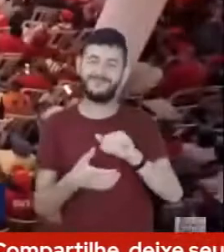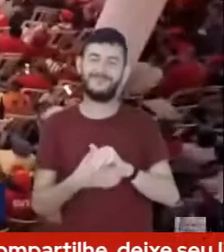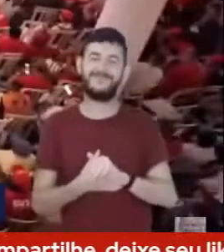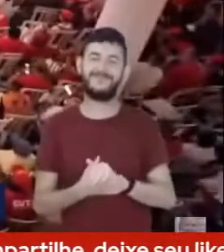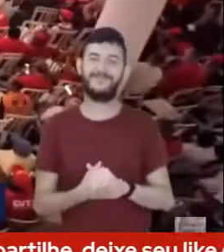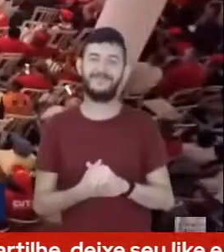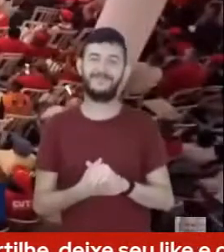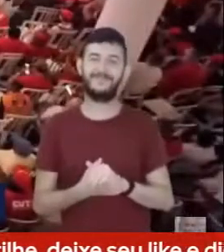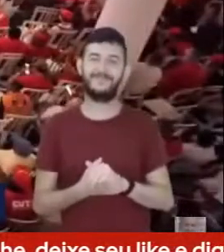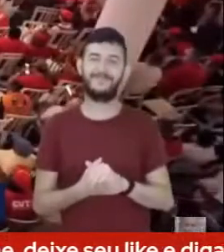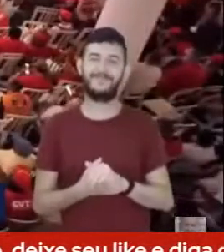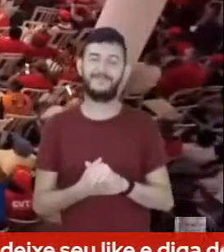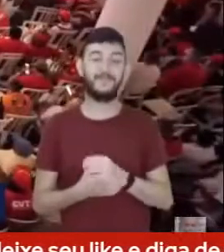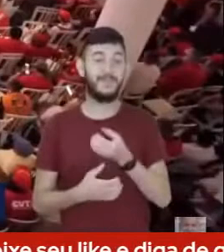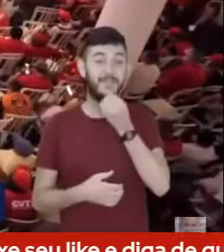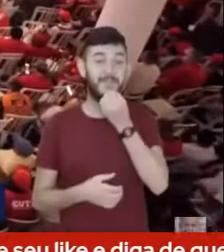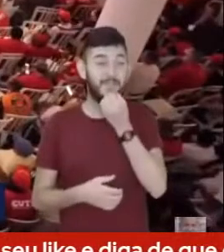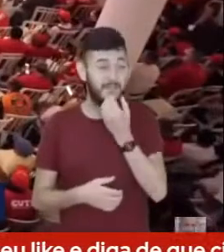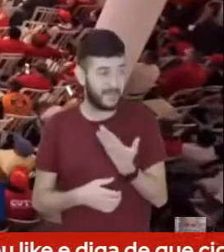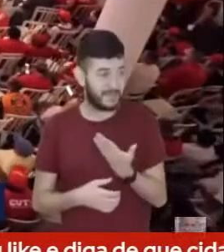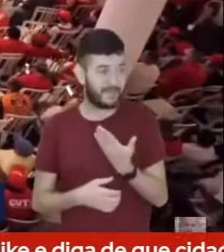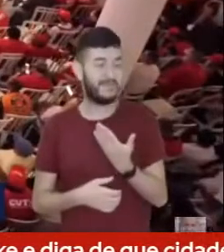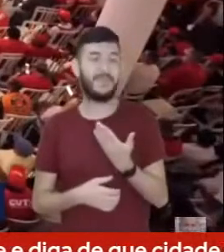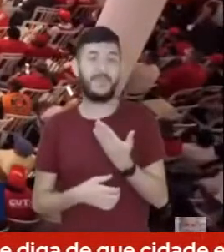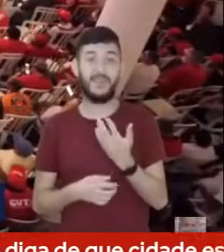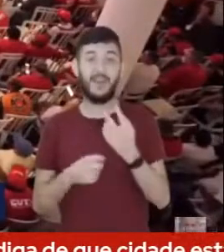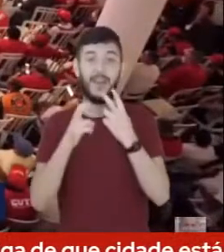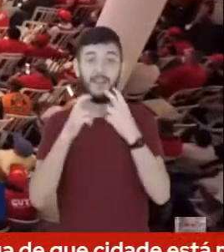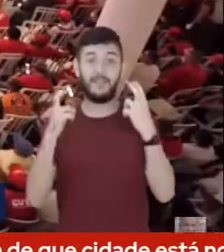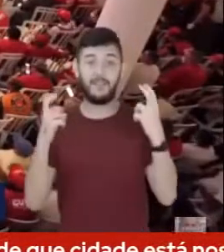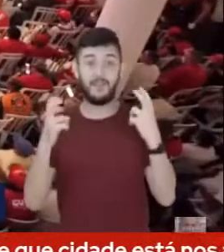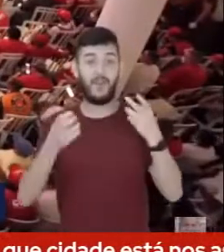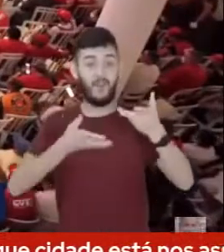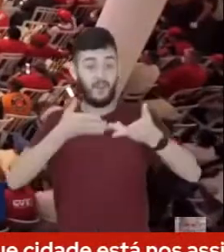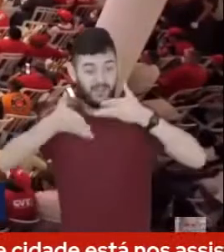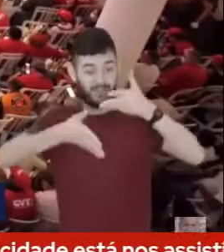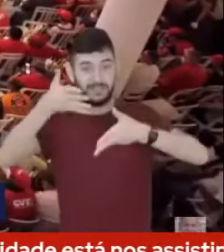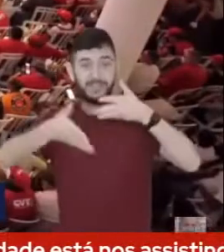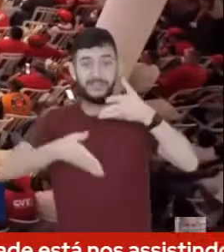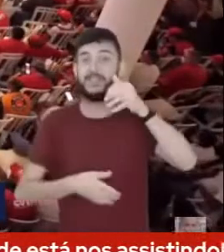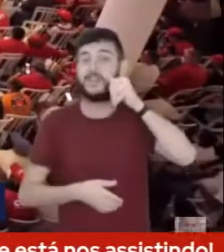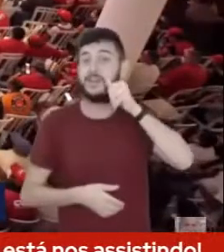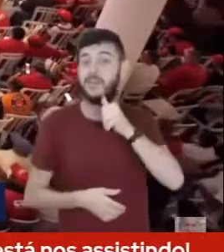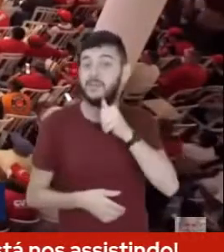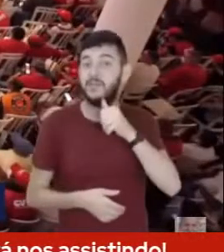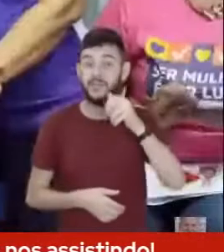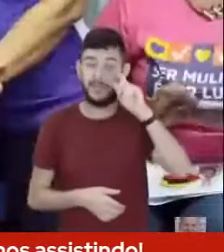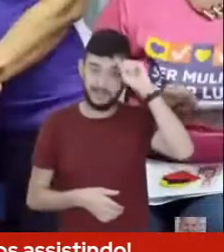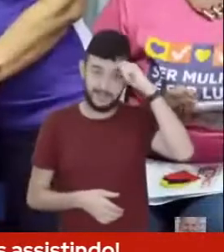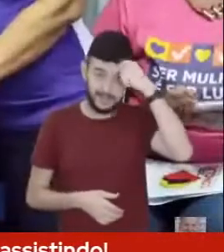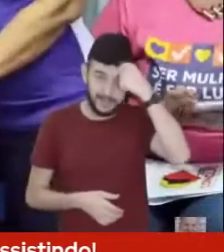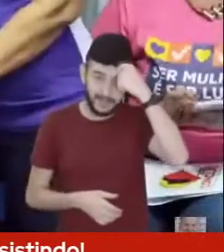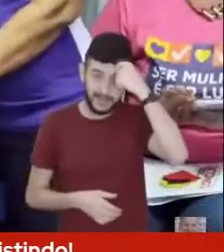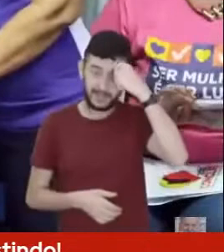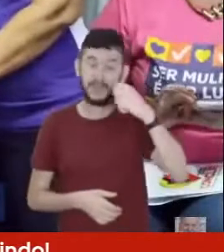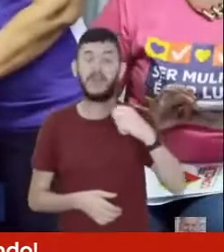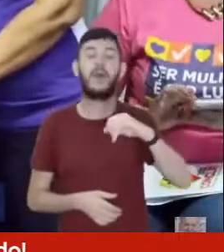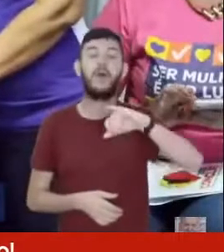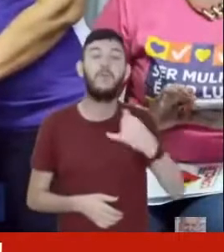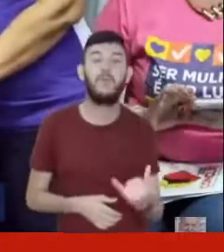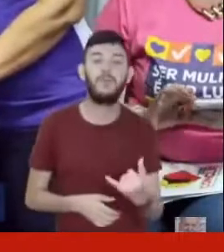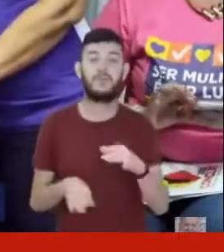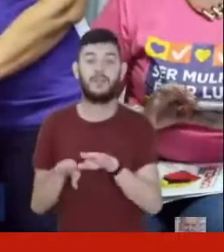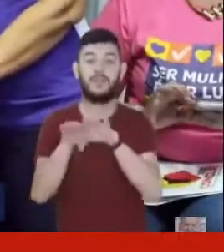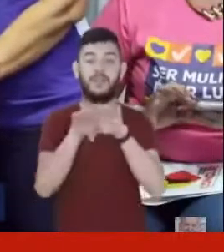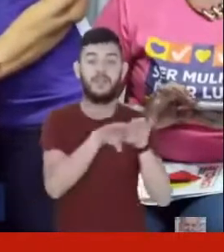Muito bem, a voz da mulher negra, igualdade, oportunidade, mudança no país!